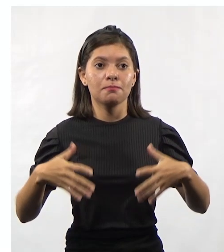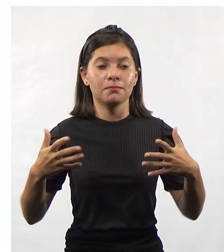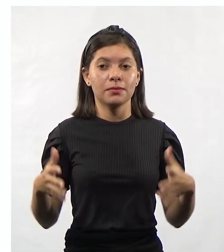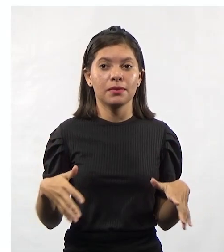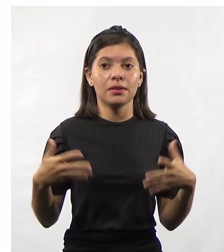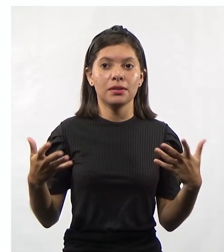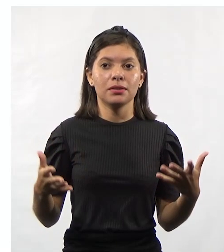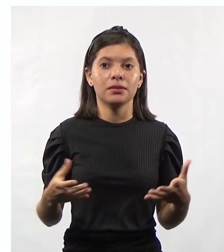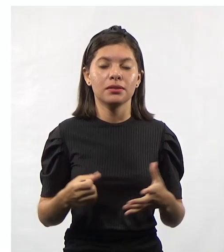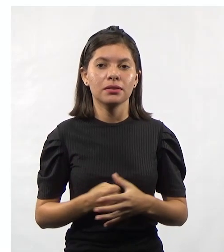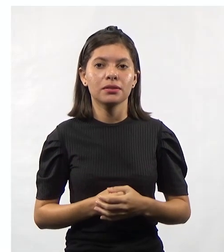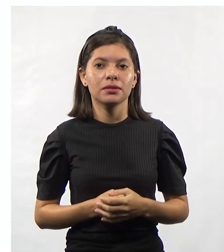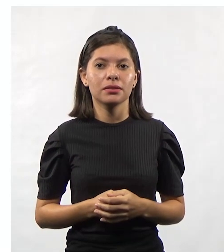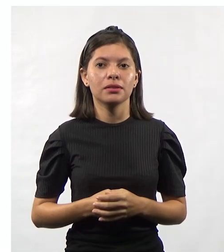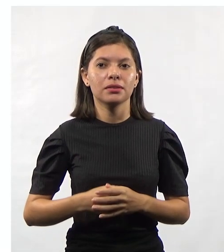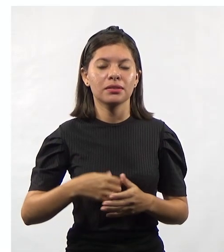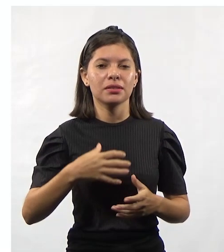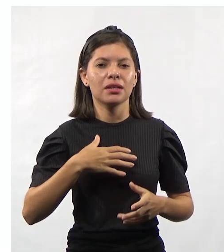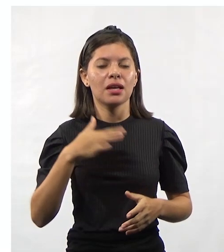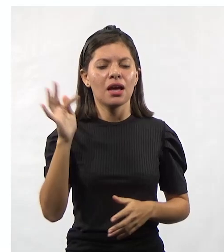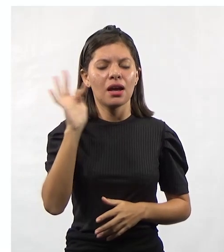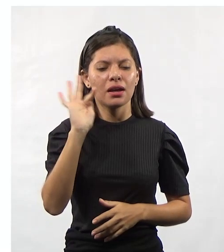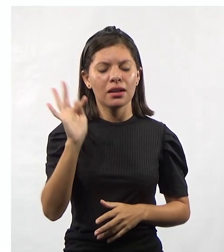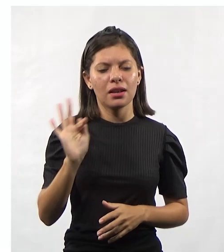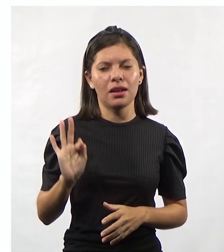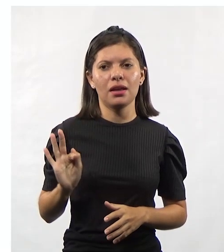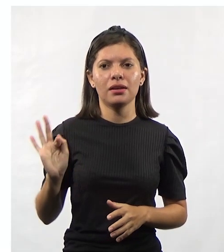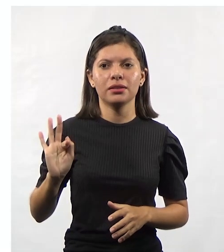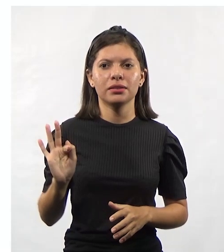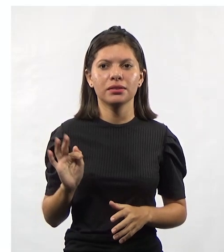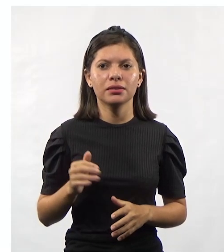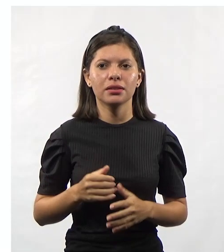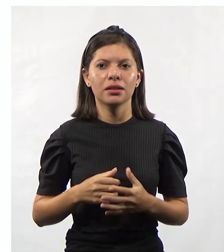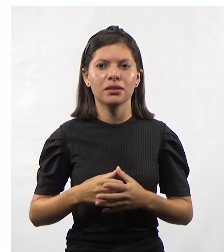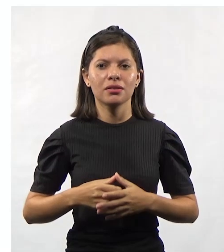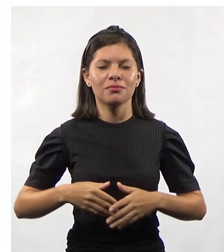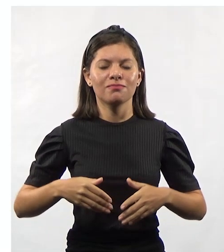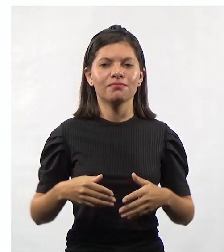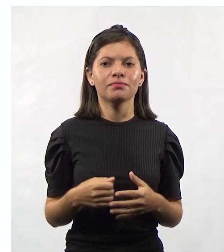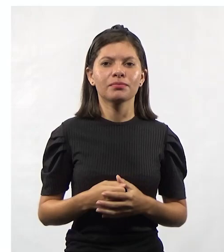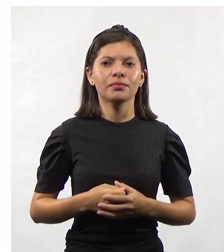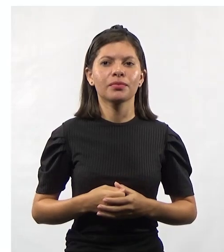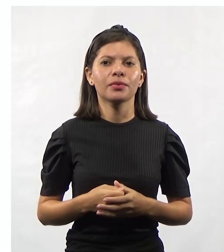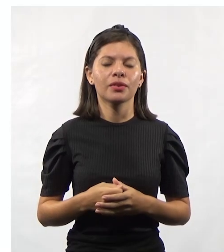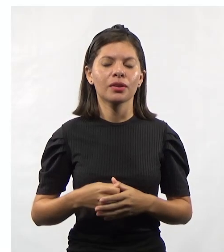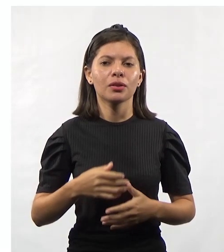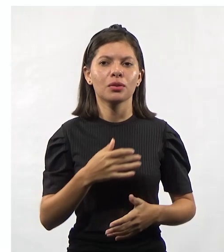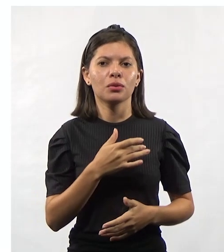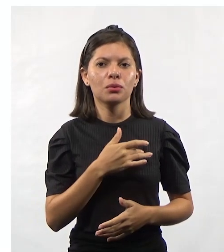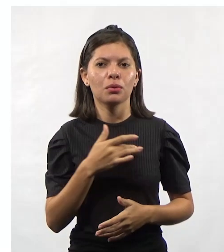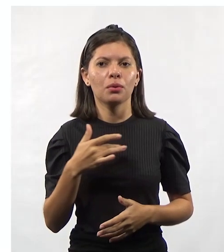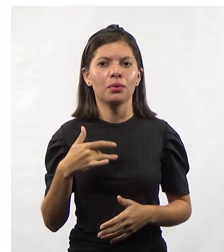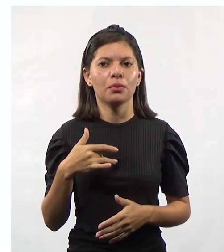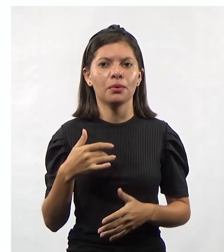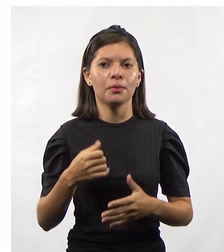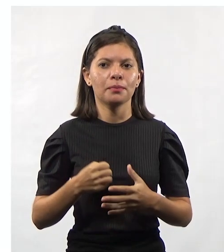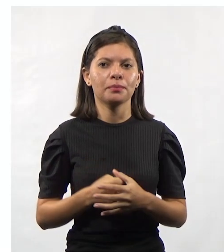enredados por tramas mais tensas, intensas,